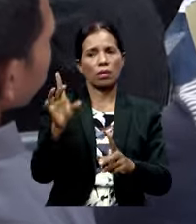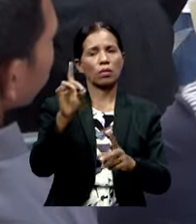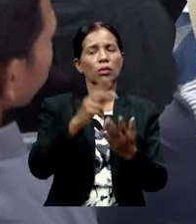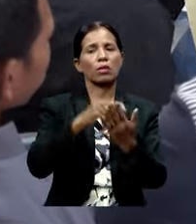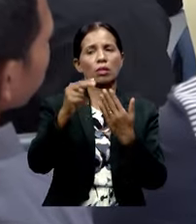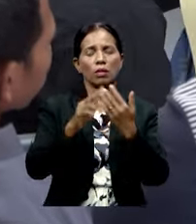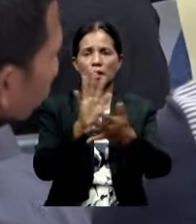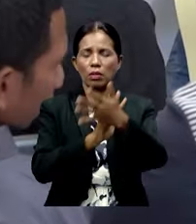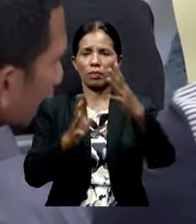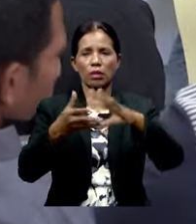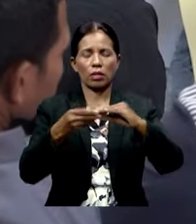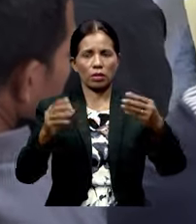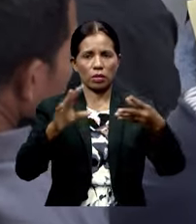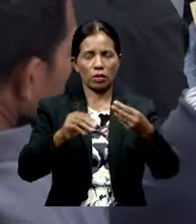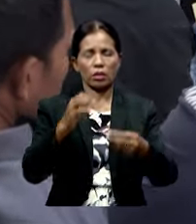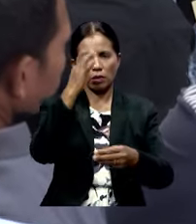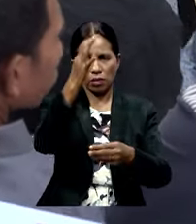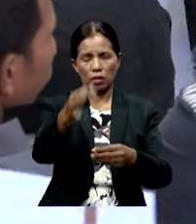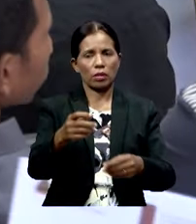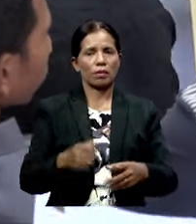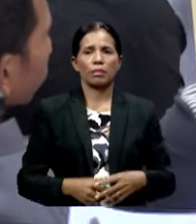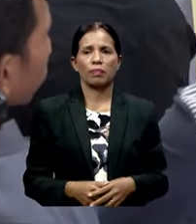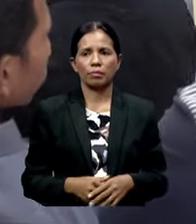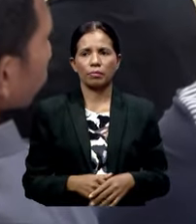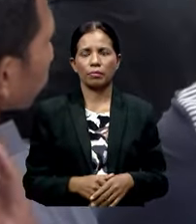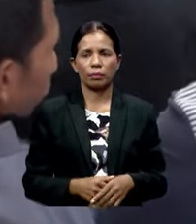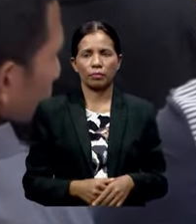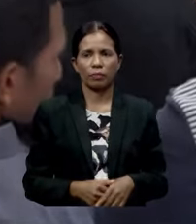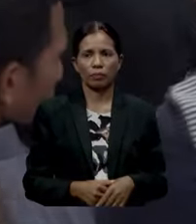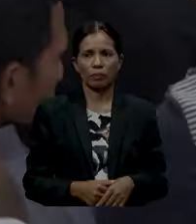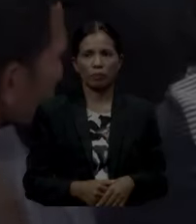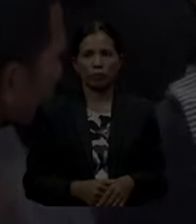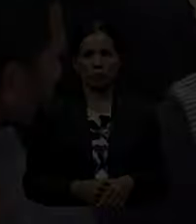celebra história no construi futuro. Lamberto da Silva, David de Araújo, Gemen.